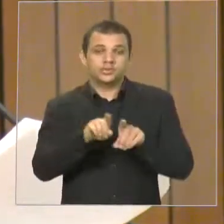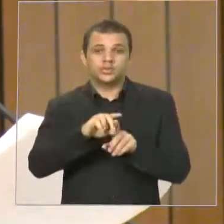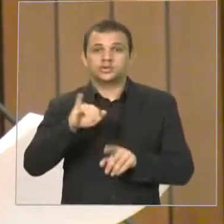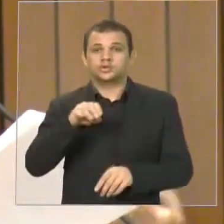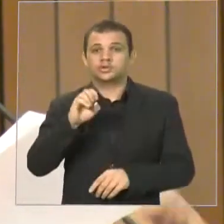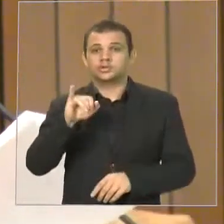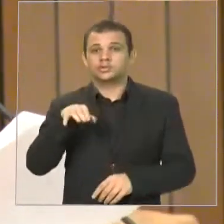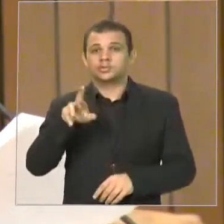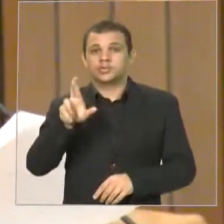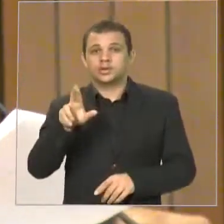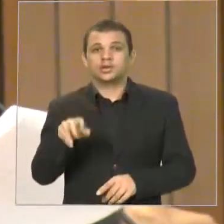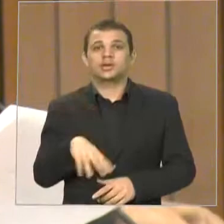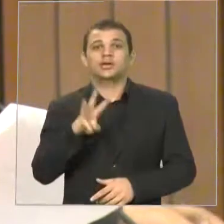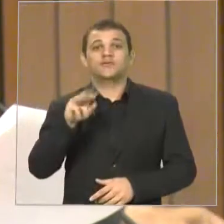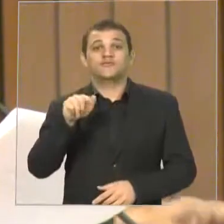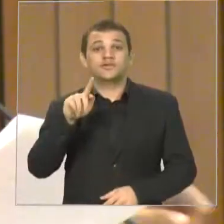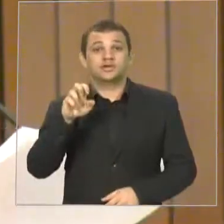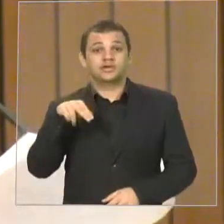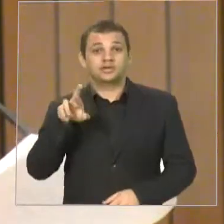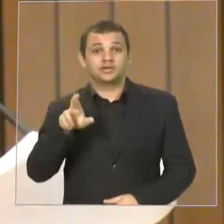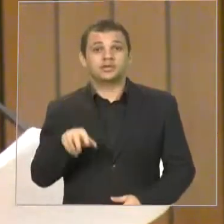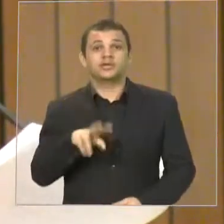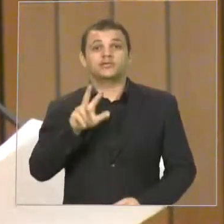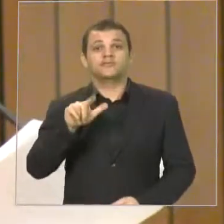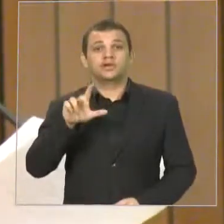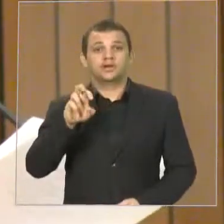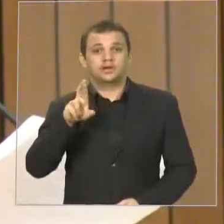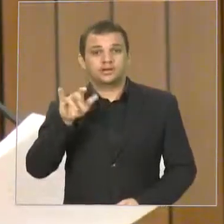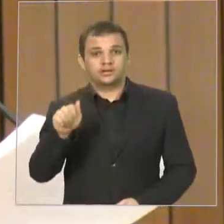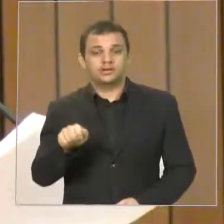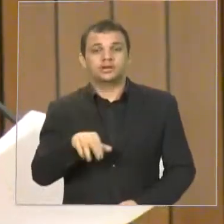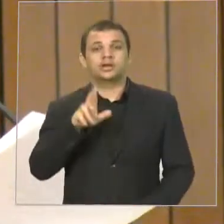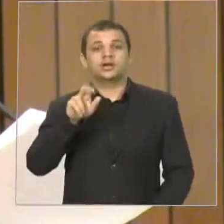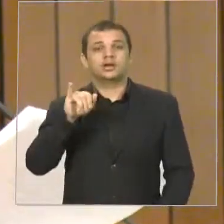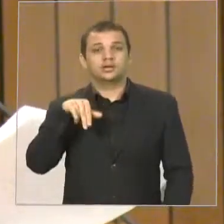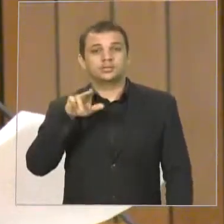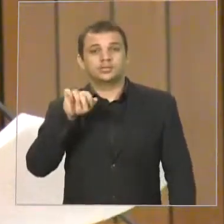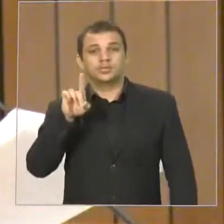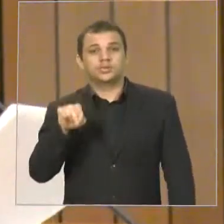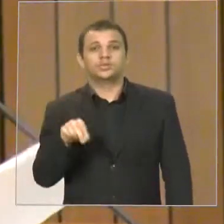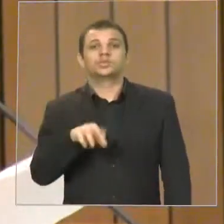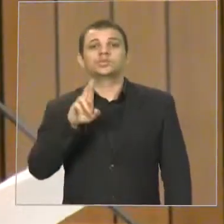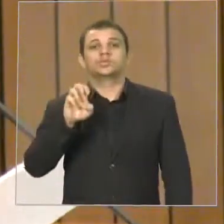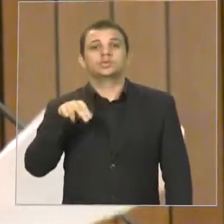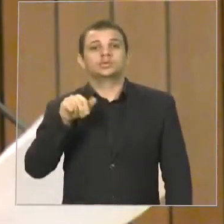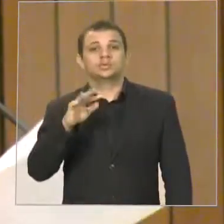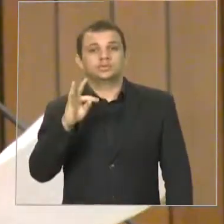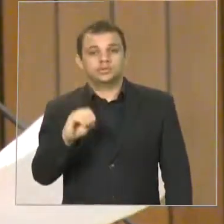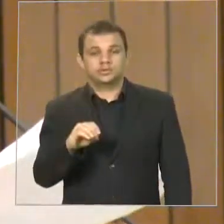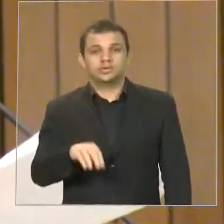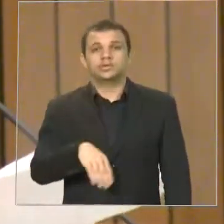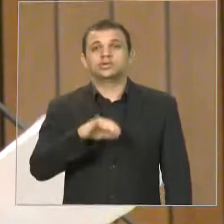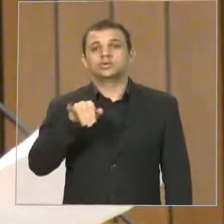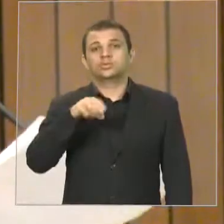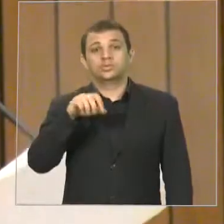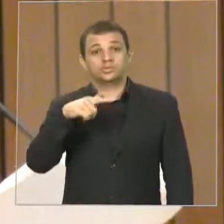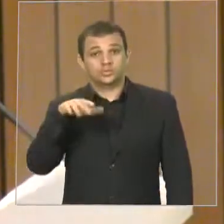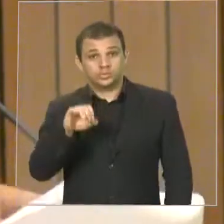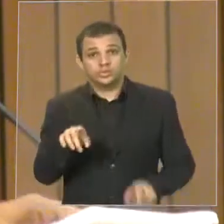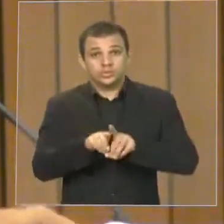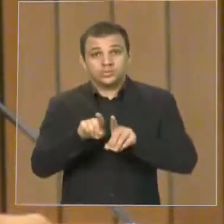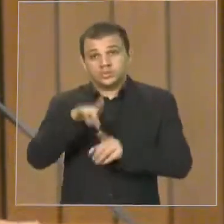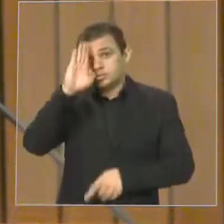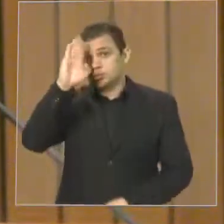Jesus, a Lélia Santos, o Raimundo Nonato, Renato Silva, o senhor João Batista e, de forma especial, o senhor Jorge